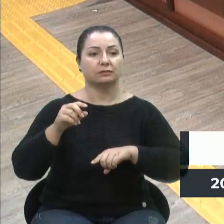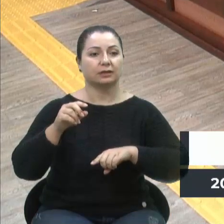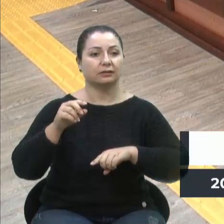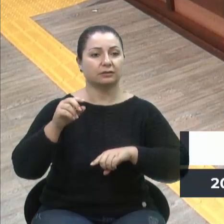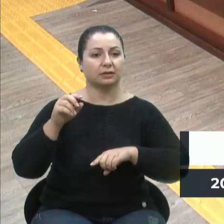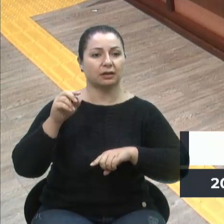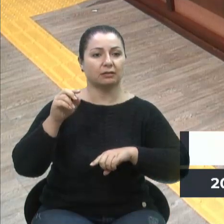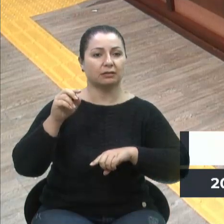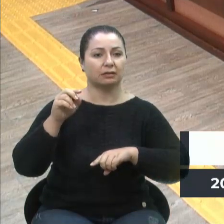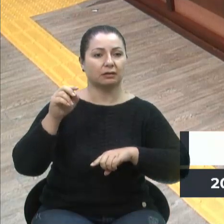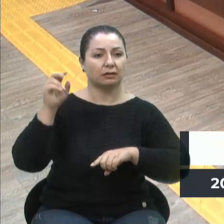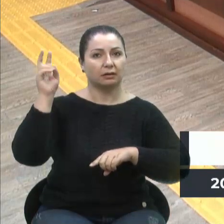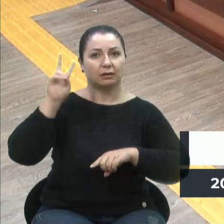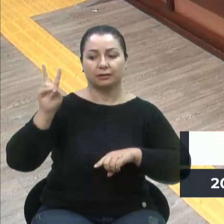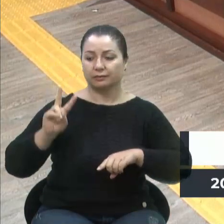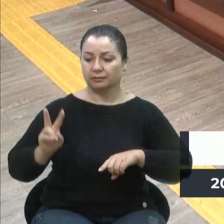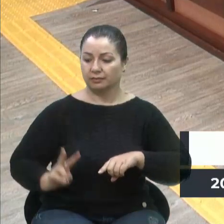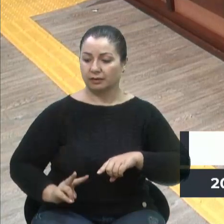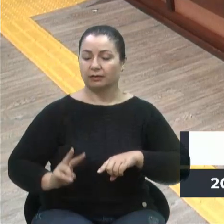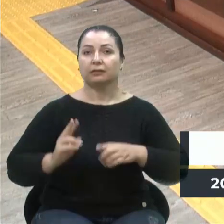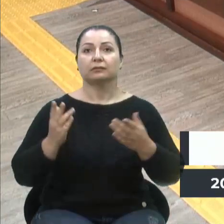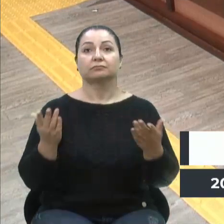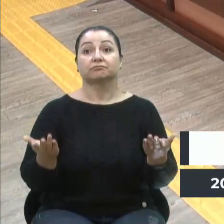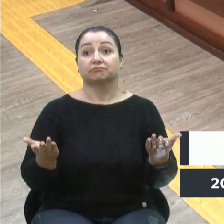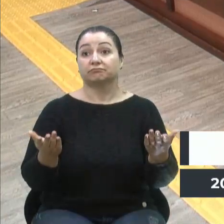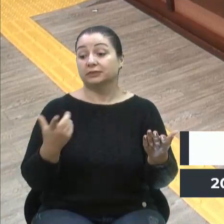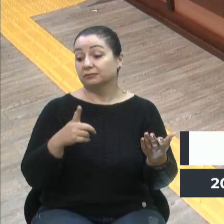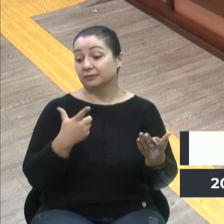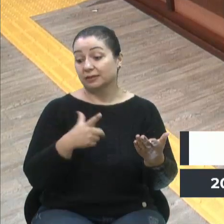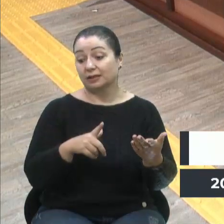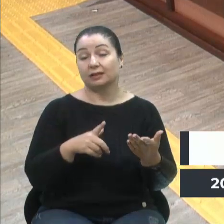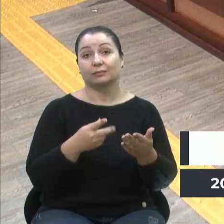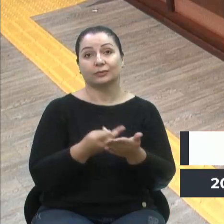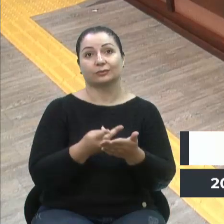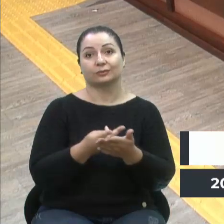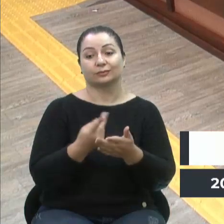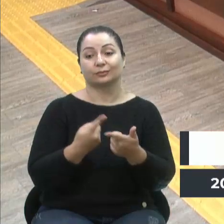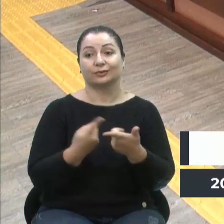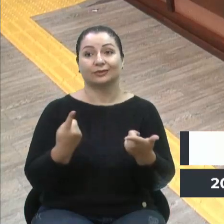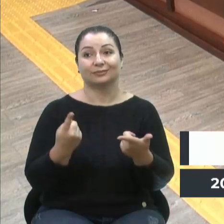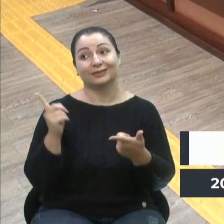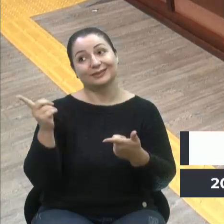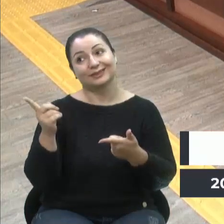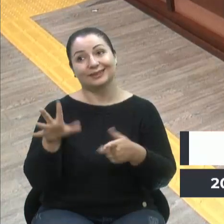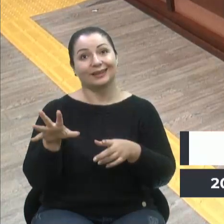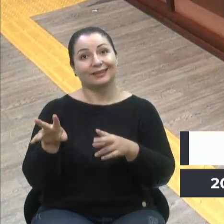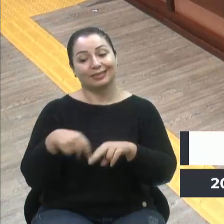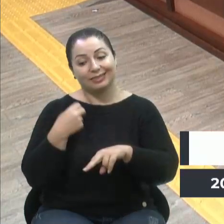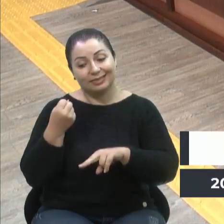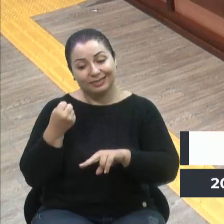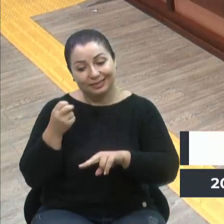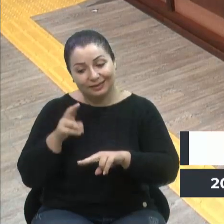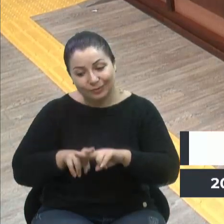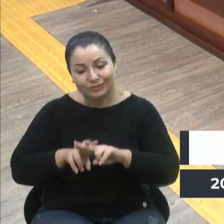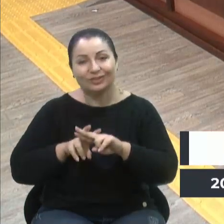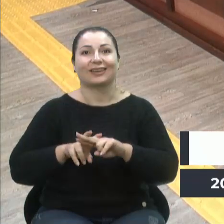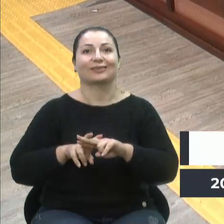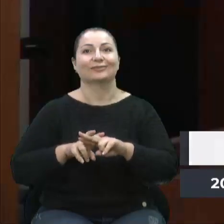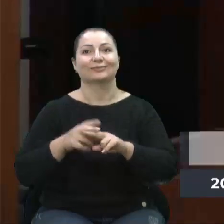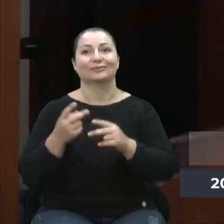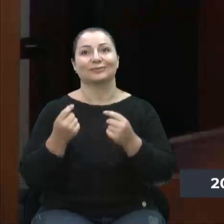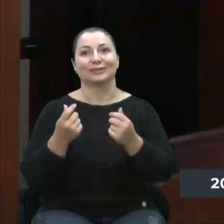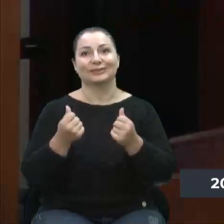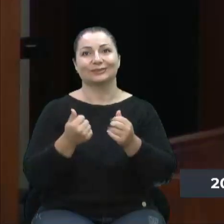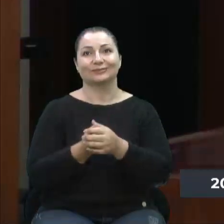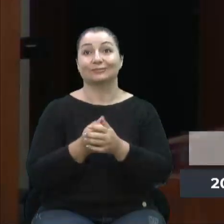leite. Não, mas não importa, o Estado diz que é 2 pila. Resolve o problema? Não. Outra medida que é a próxima que a Argentina vai tomar